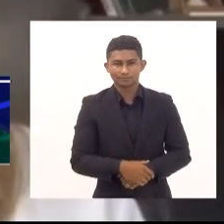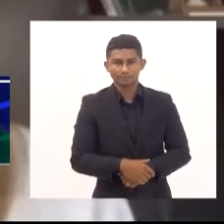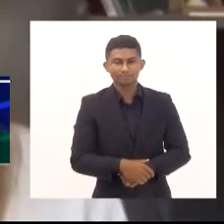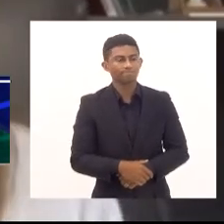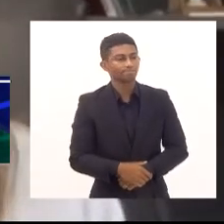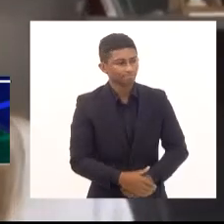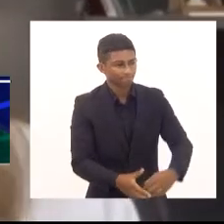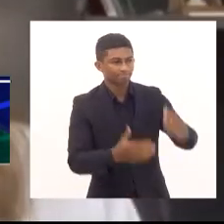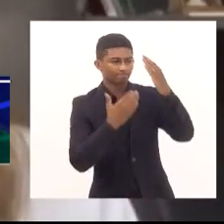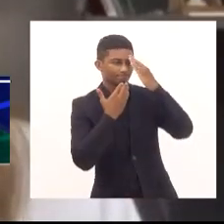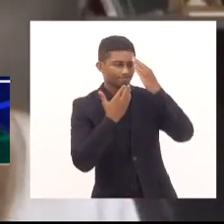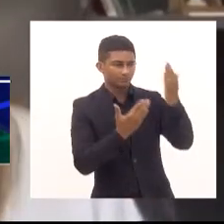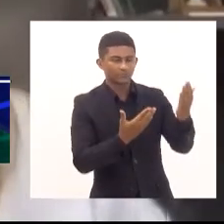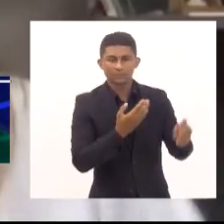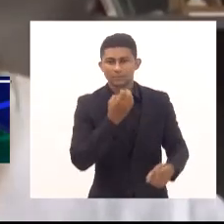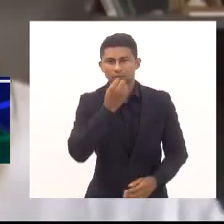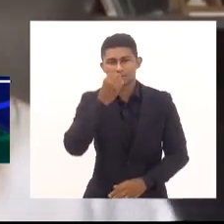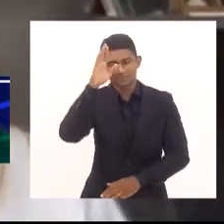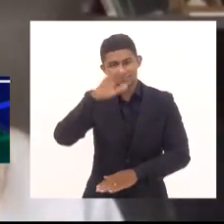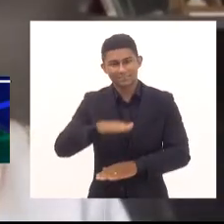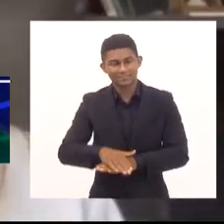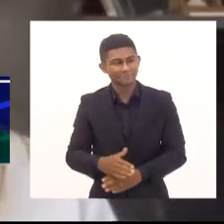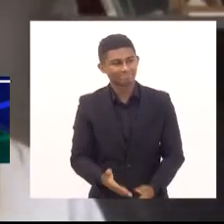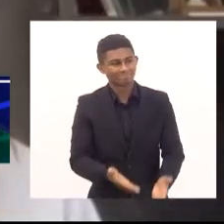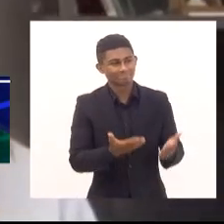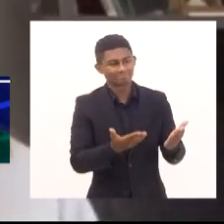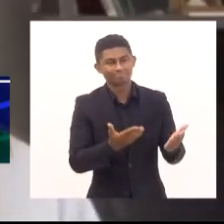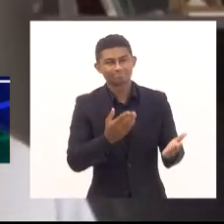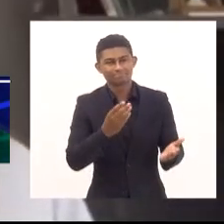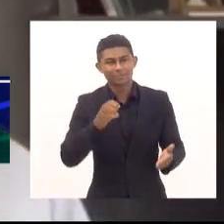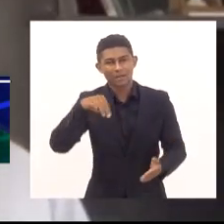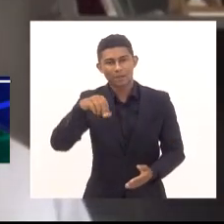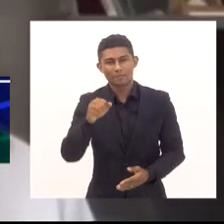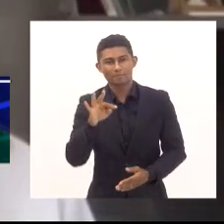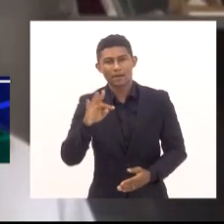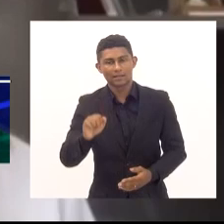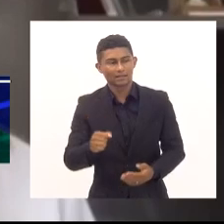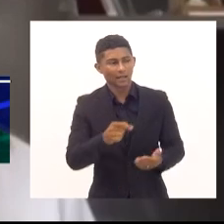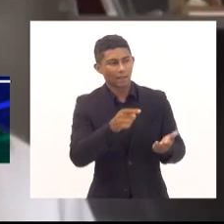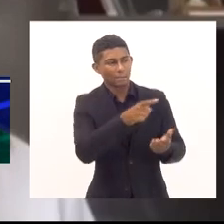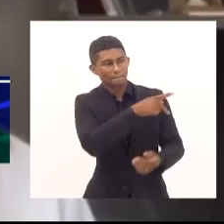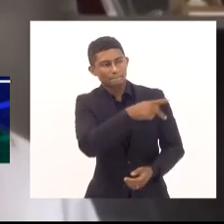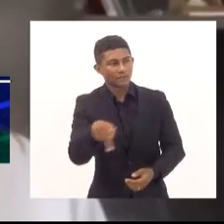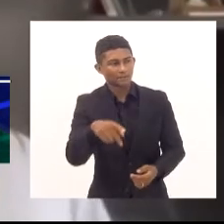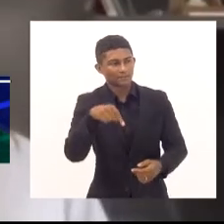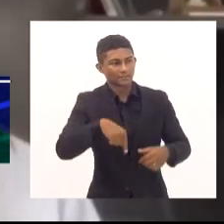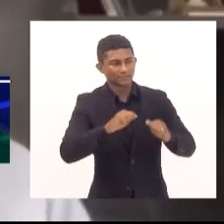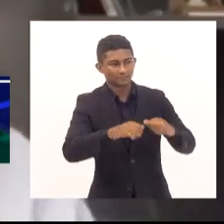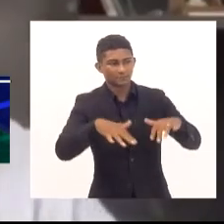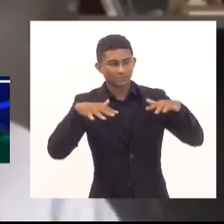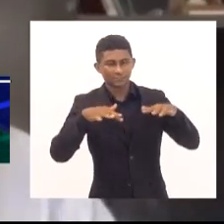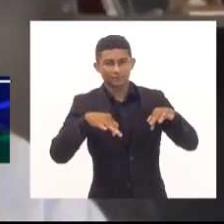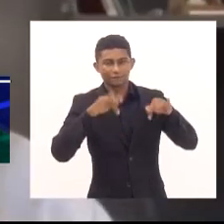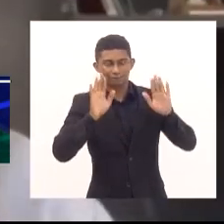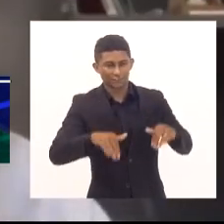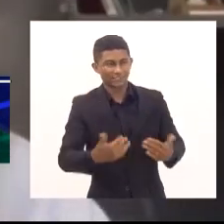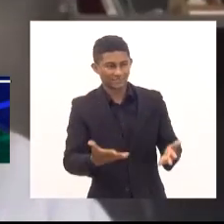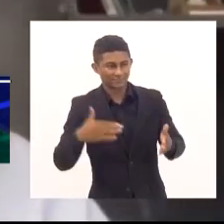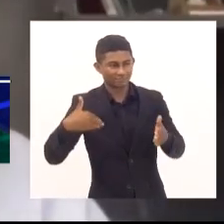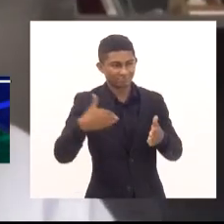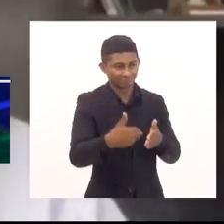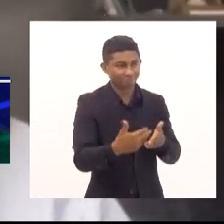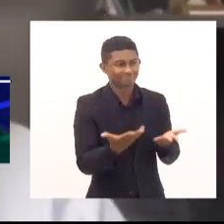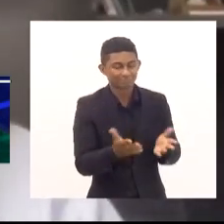Muito obrigada e uma boa tarde, deputada Marta Rocha, que ora preside esse expediente final. Uma boa tarde a todos